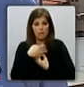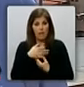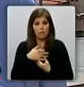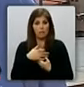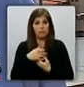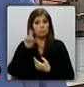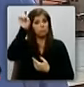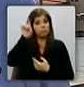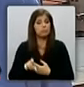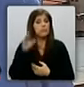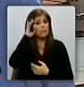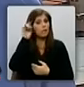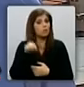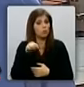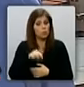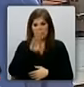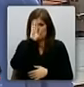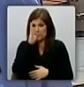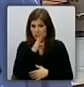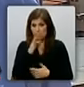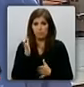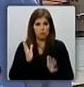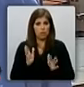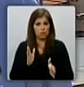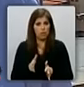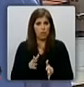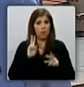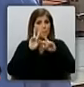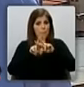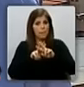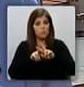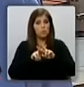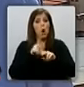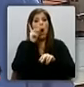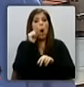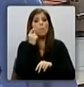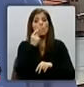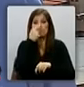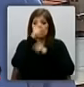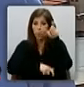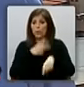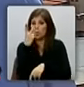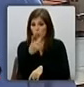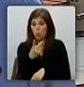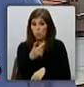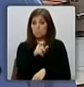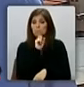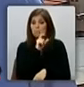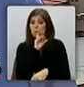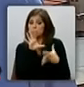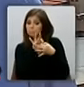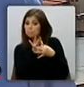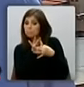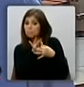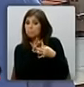durante a tarde de hoje sabe-se no entanto já que estão detidos dois elementos que estarão eventualmente comprometidos